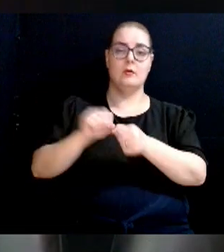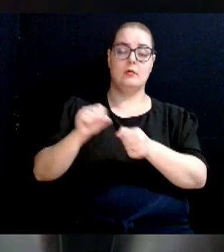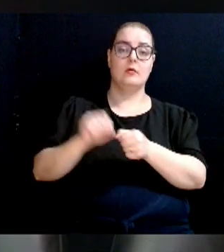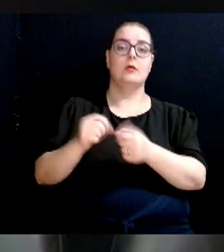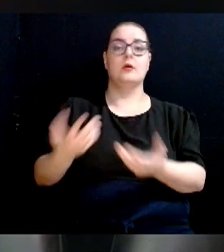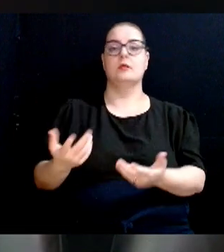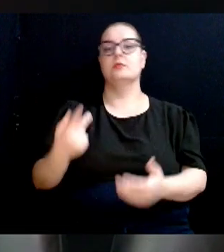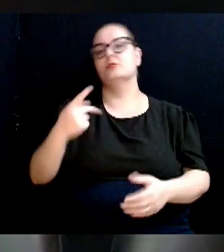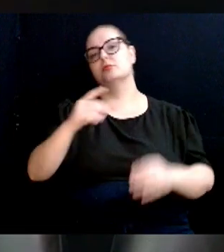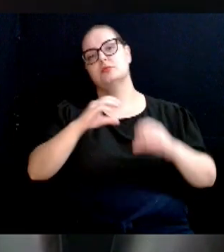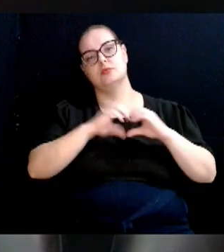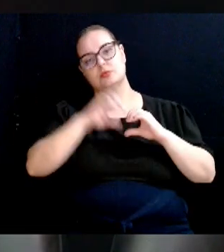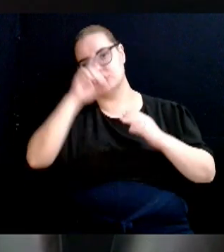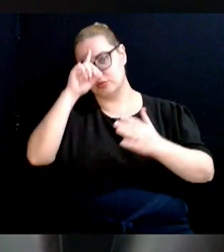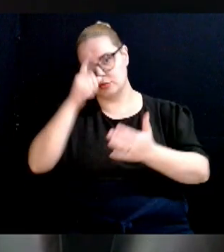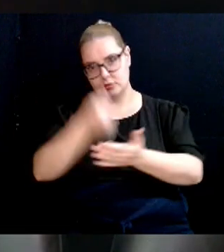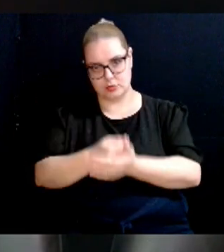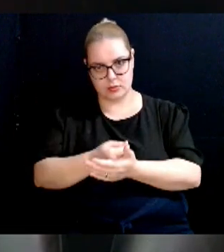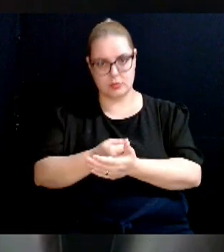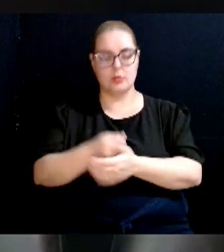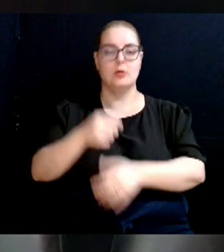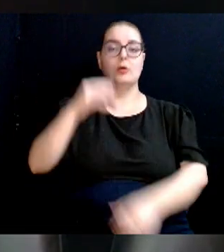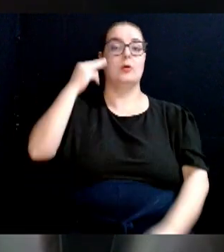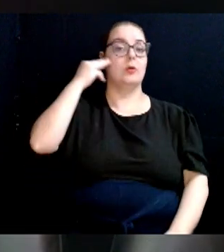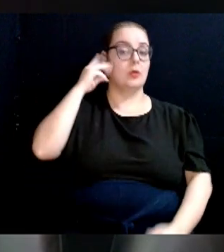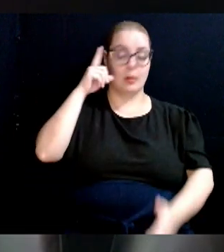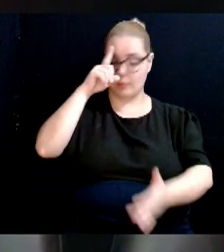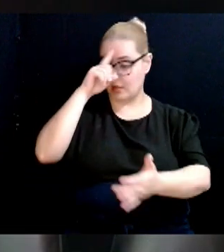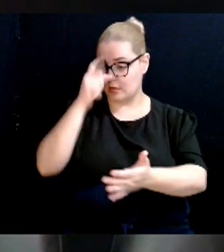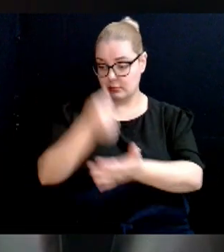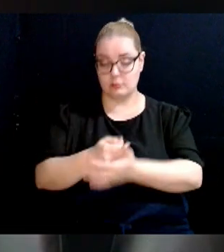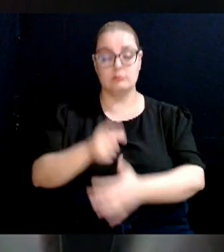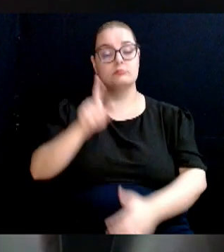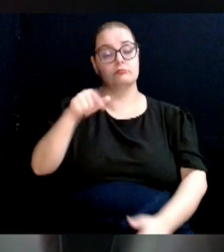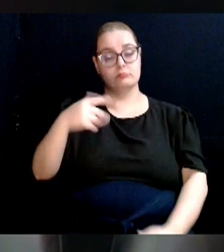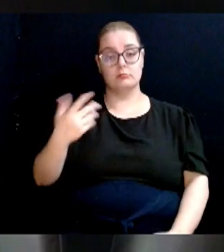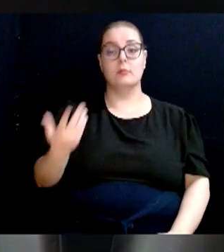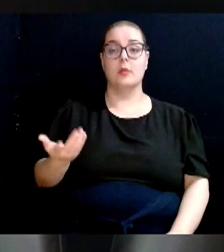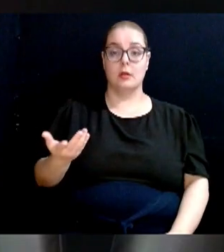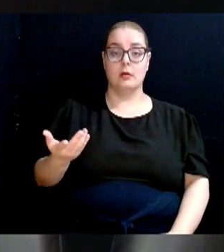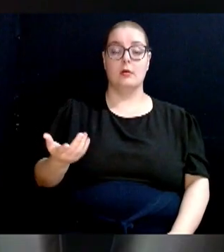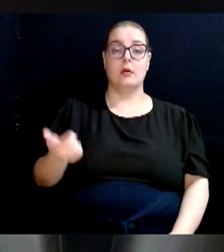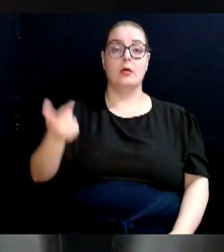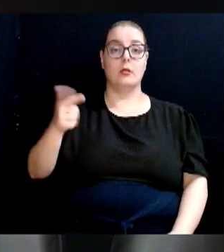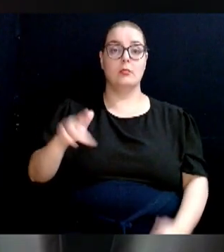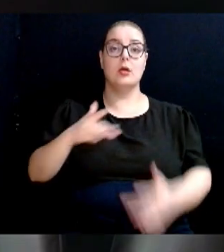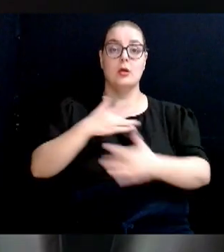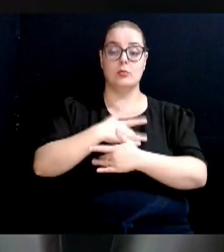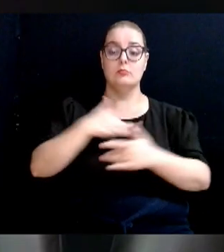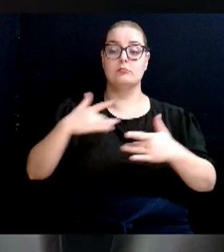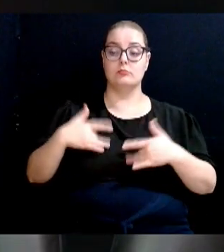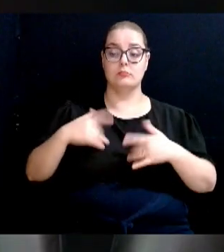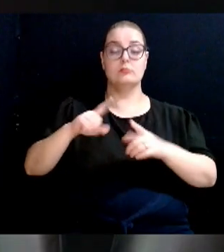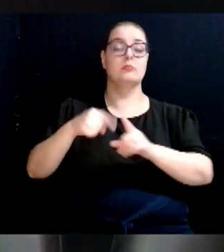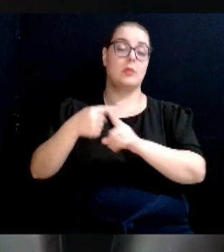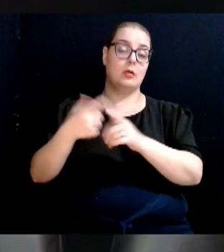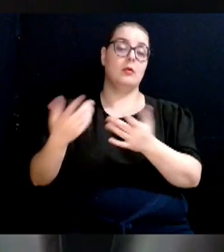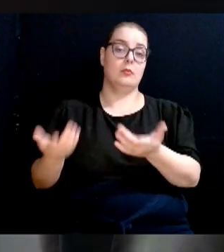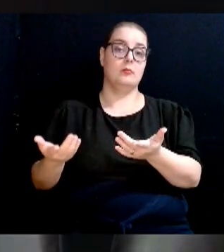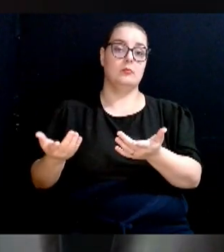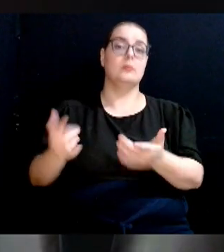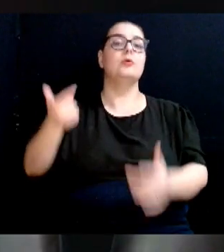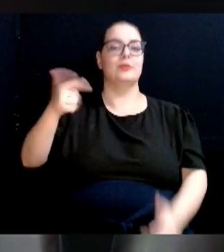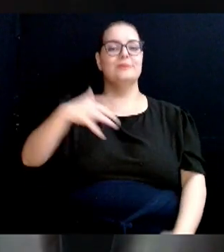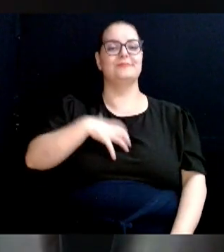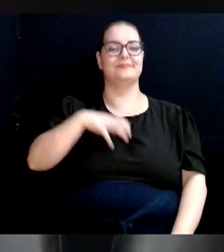coração manda, o que a sua mente manda, que isso que está te mantendo saudável e ativa. Então, continue assim e